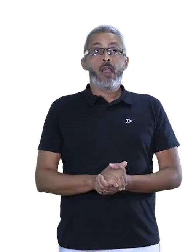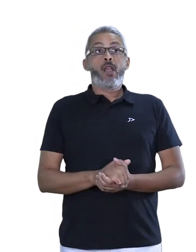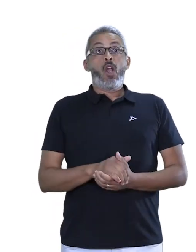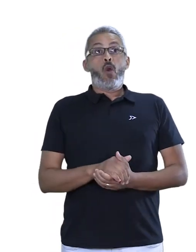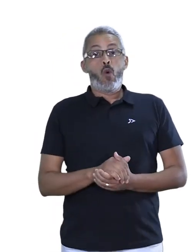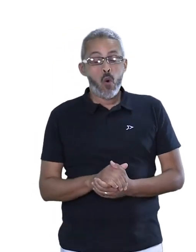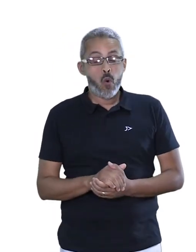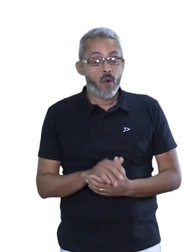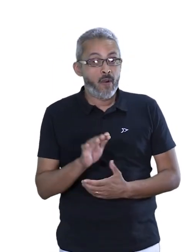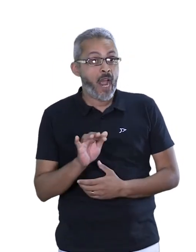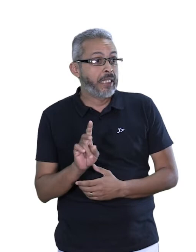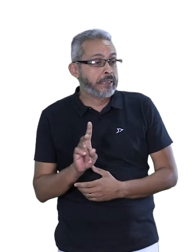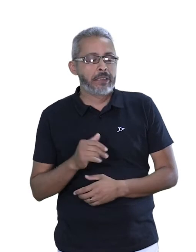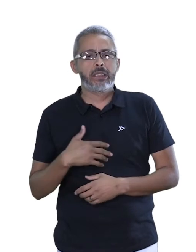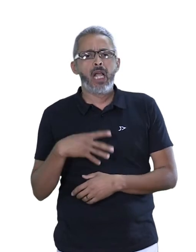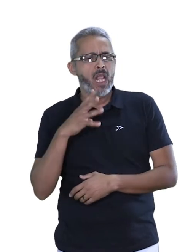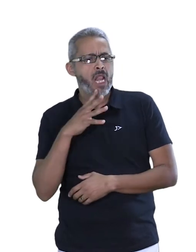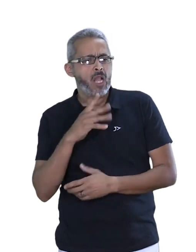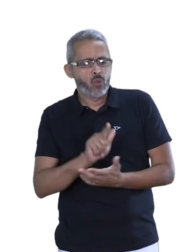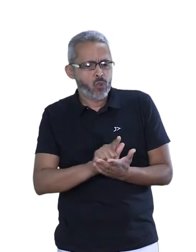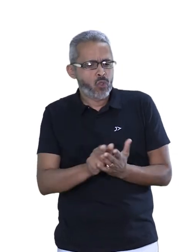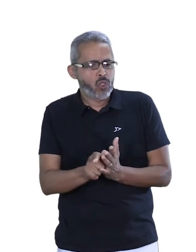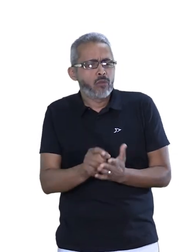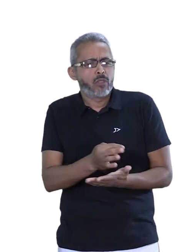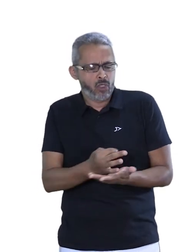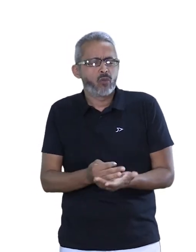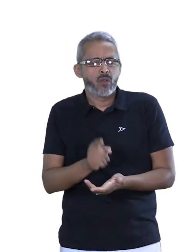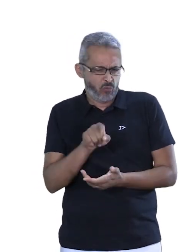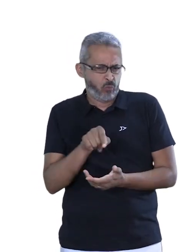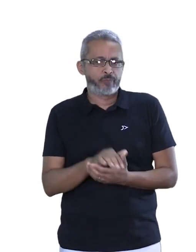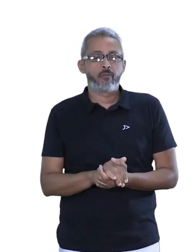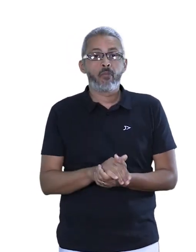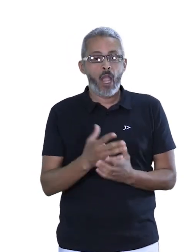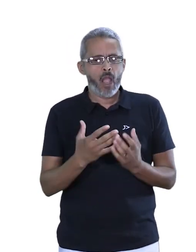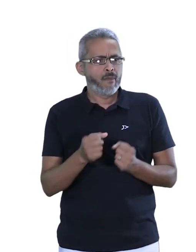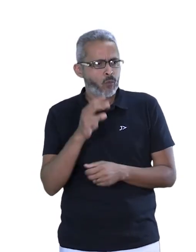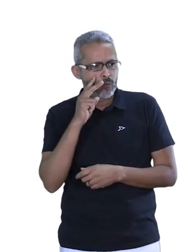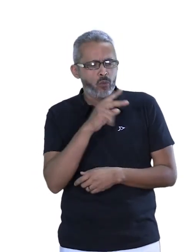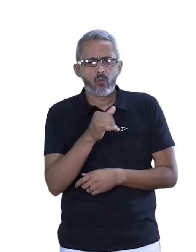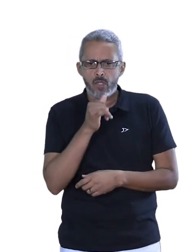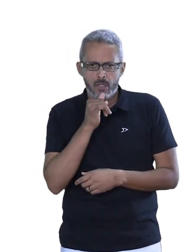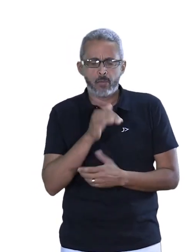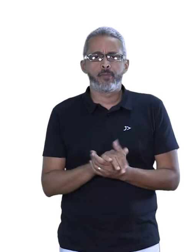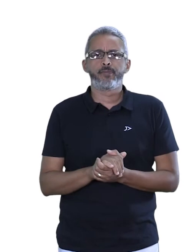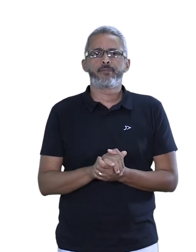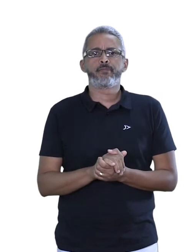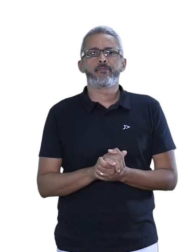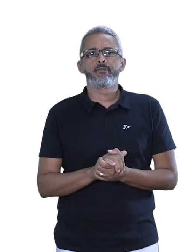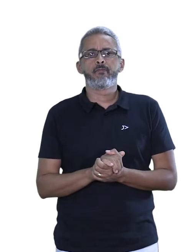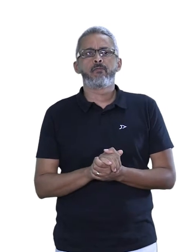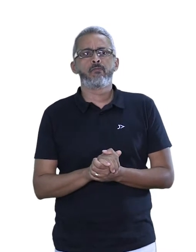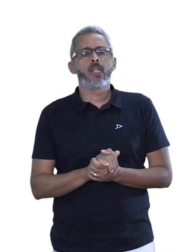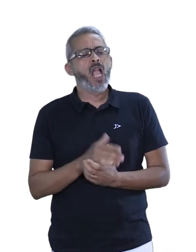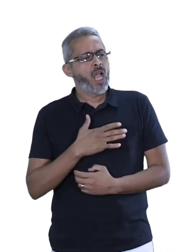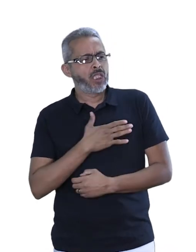Ufa! Que legal esse gênero textual, não? Vamos ver um exemplo?